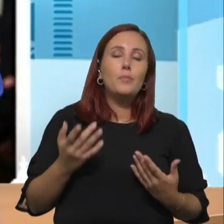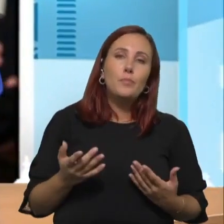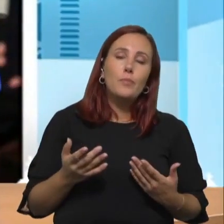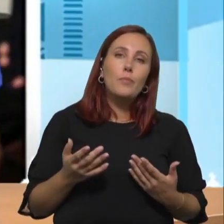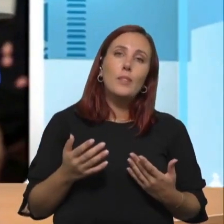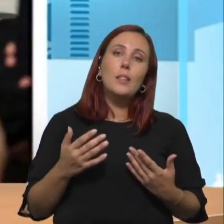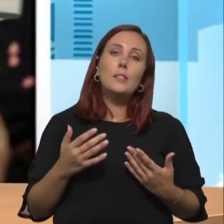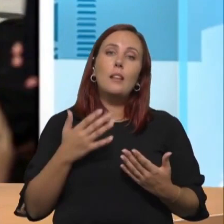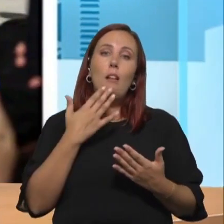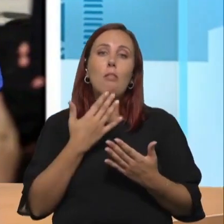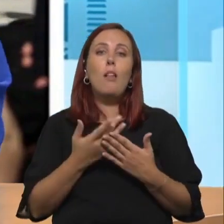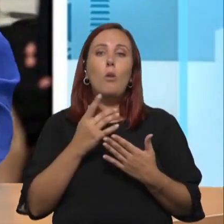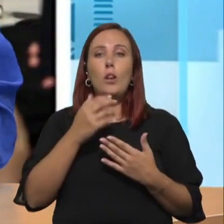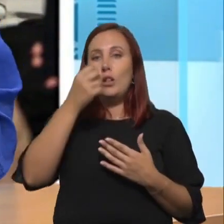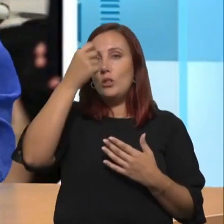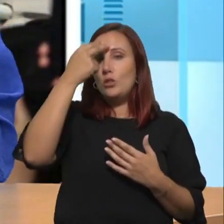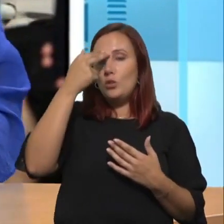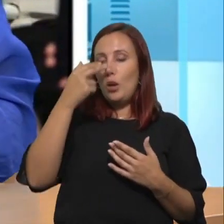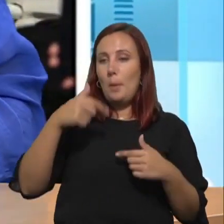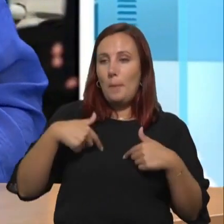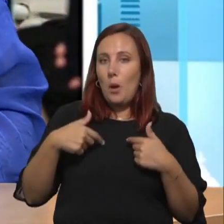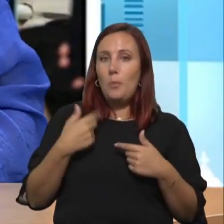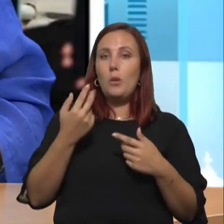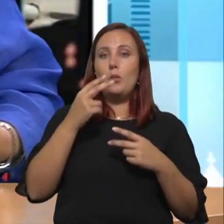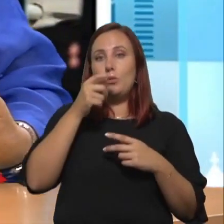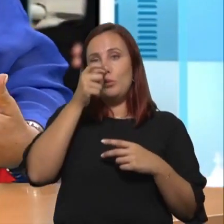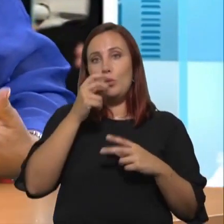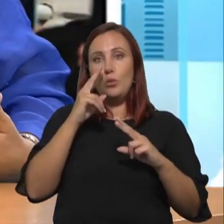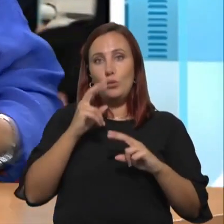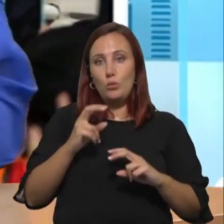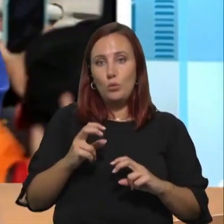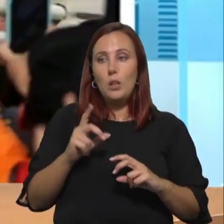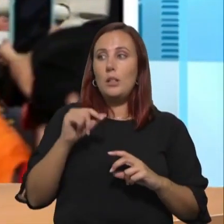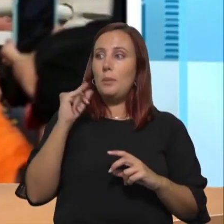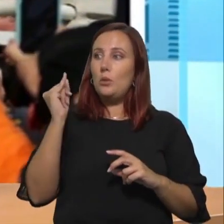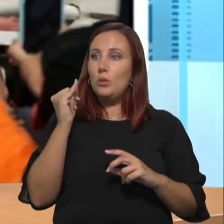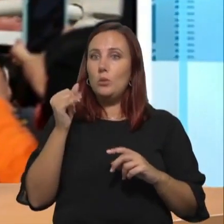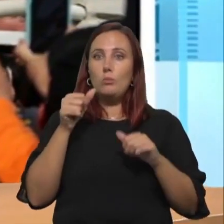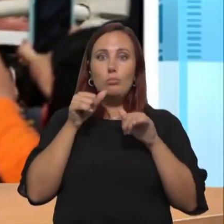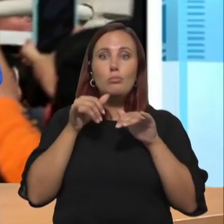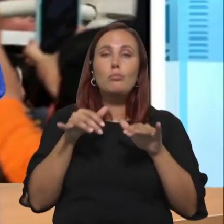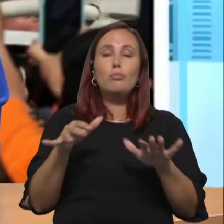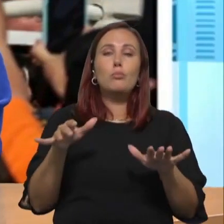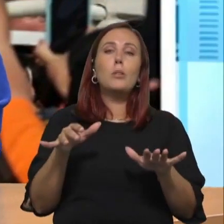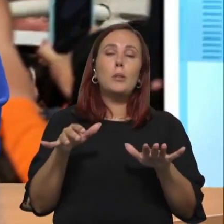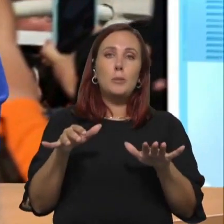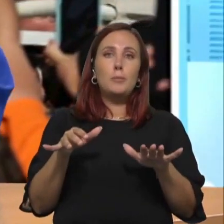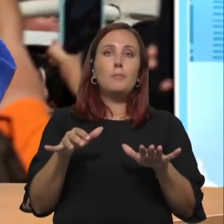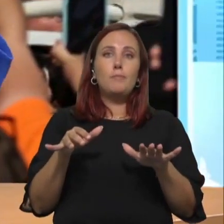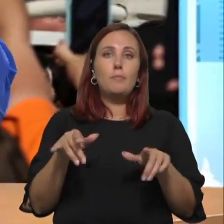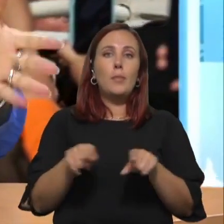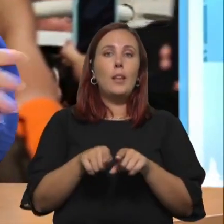digamos, a nossa própria história, os nossos investigadores, o nosso trabalho, quer o Instituto, quer a própria Conferência Episcopal, digamos,